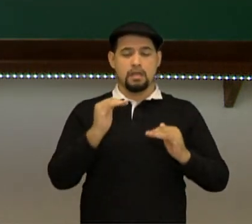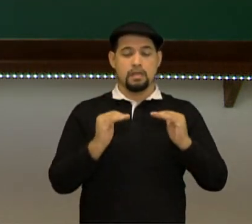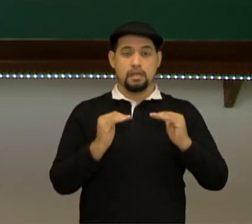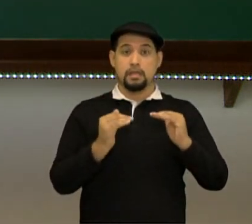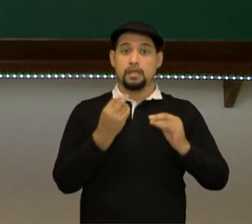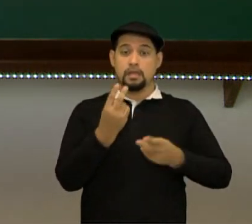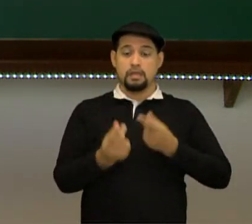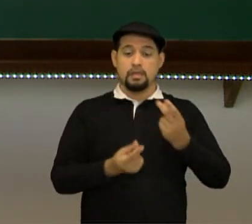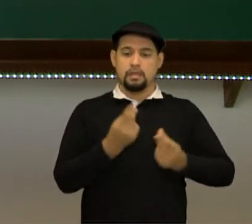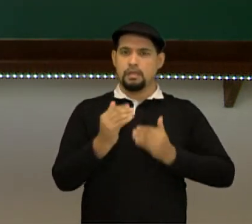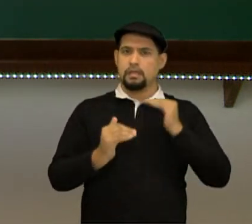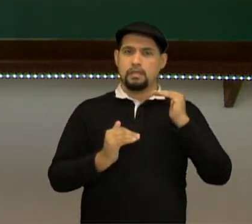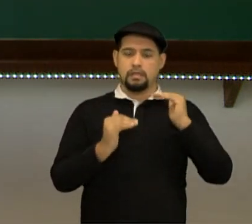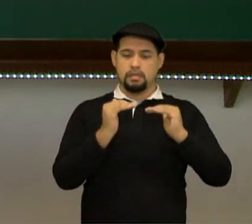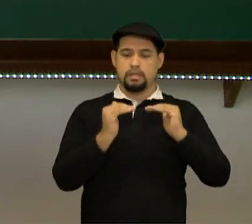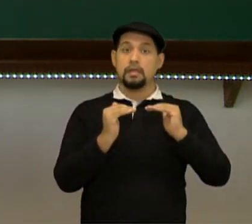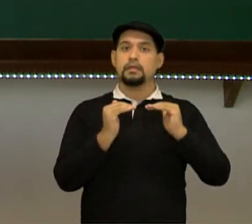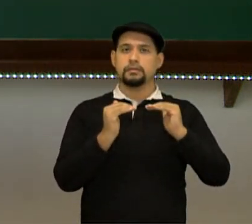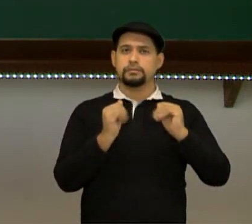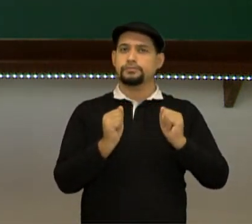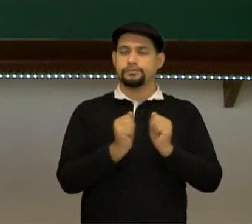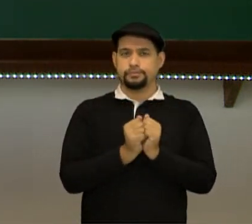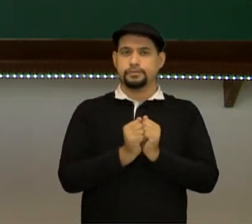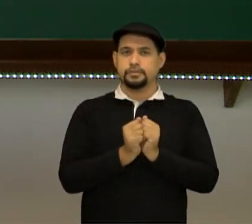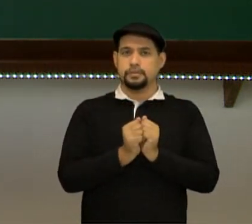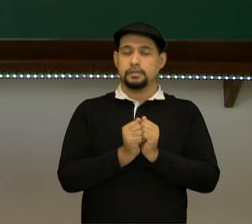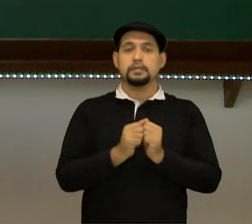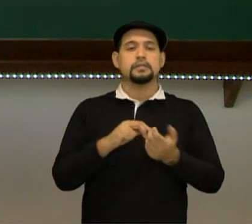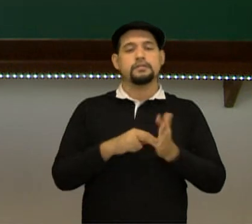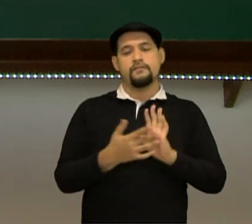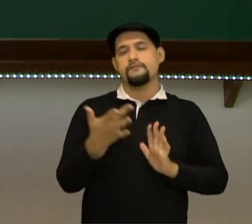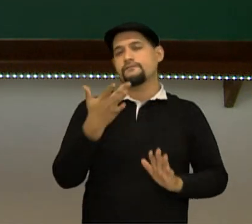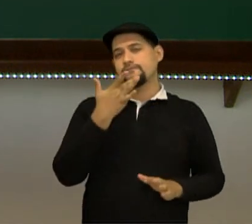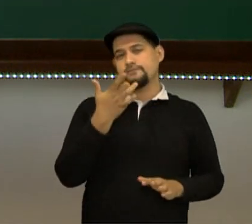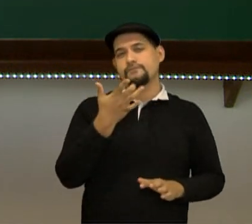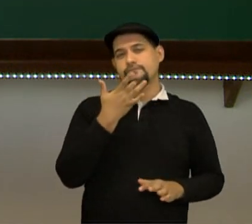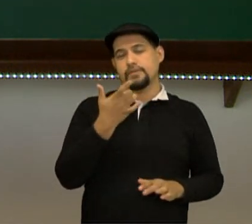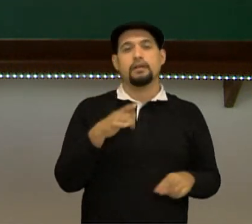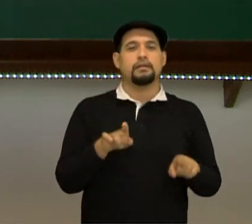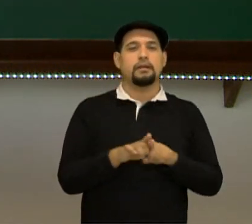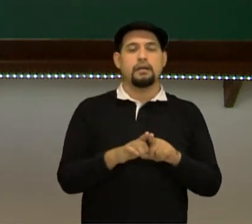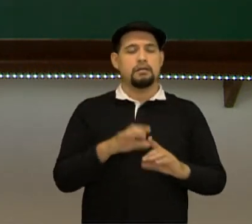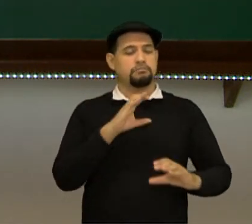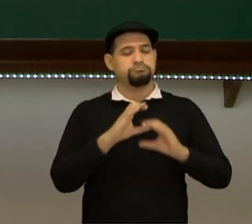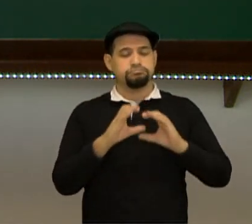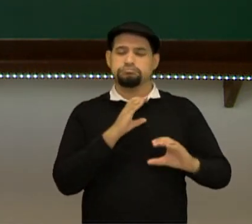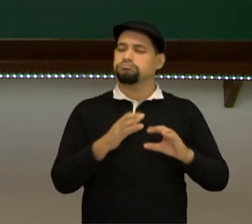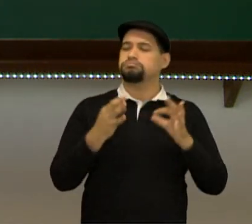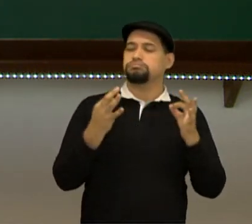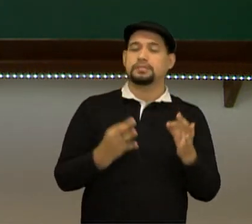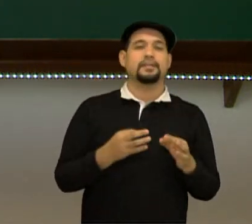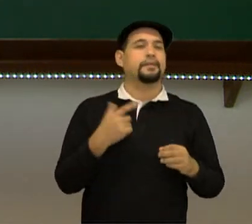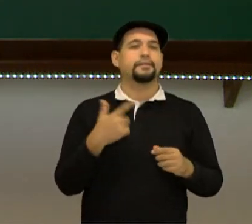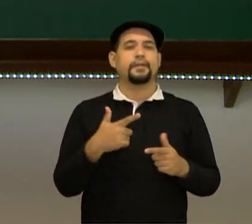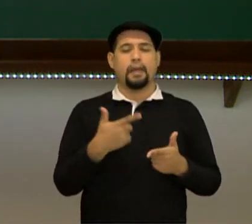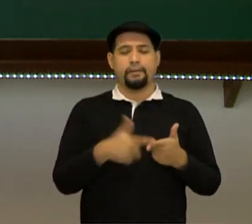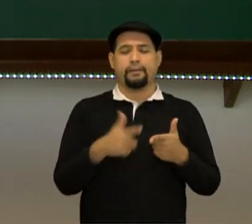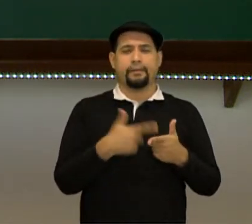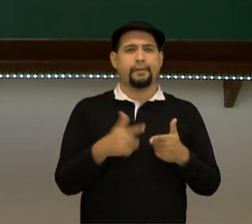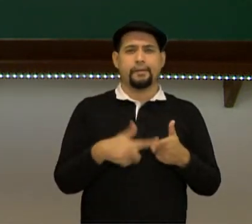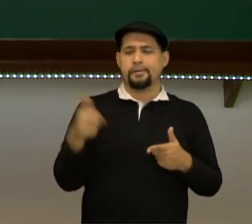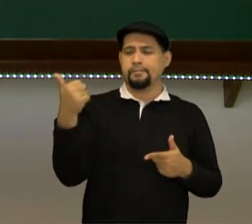equilibrado com os seus países-membros e isso facilitaria tanto a comunicação e não daria